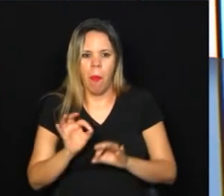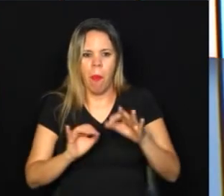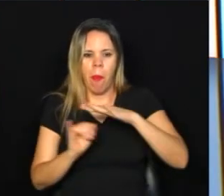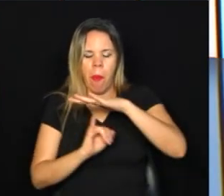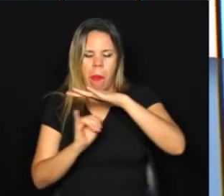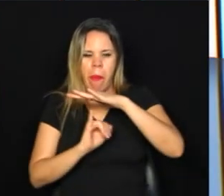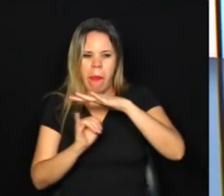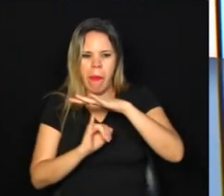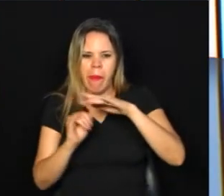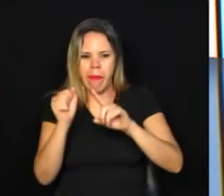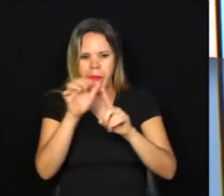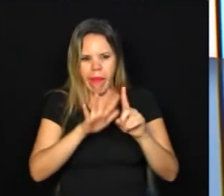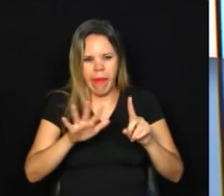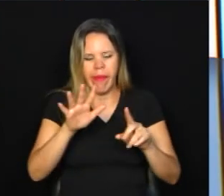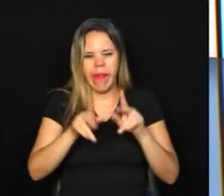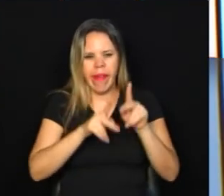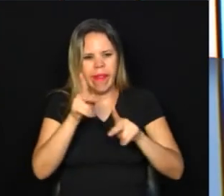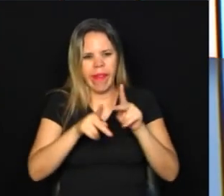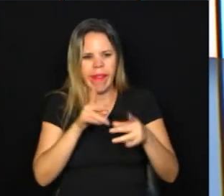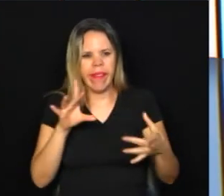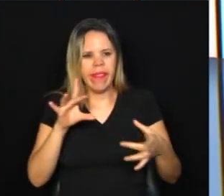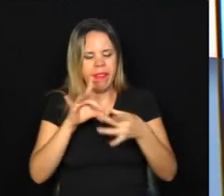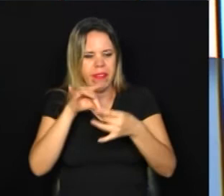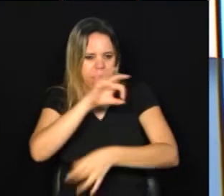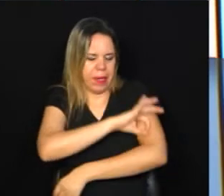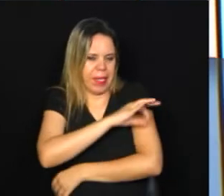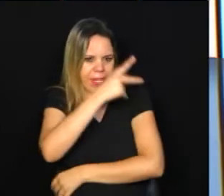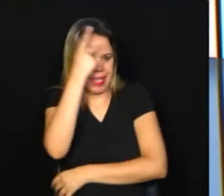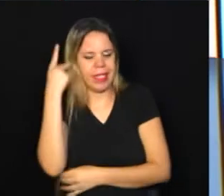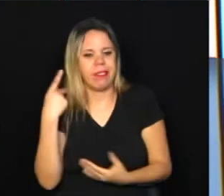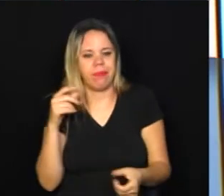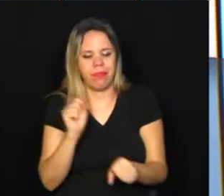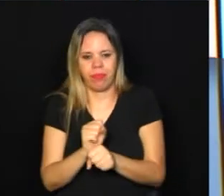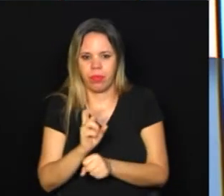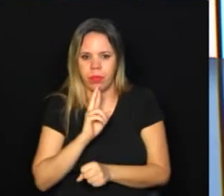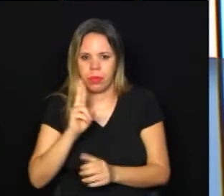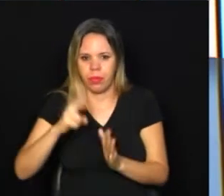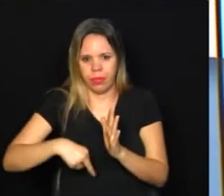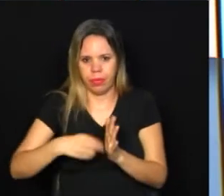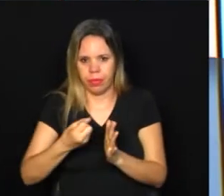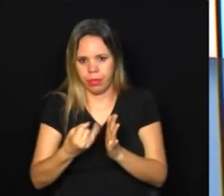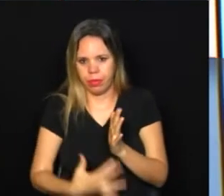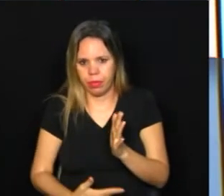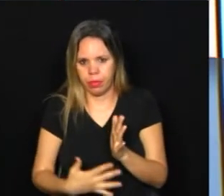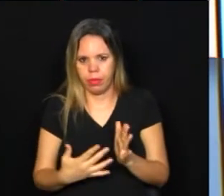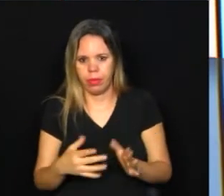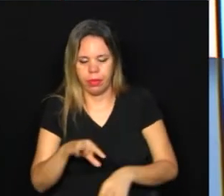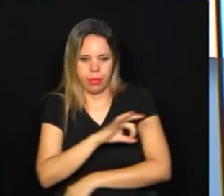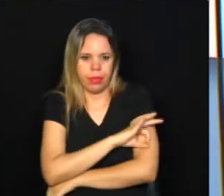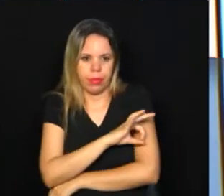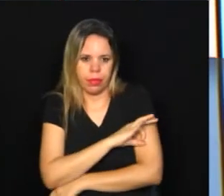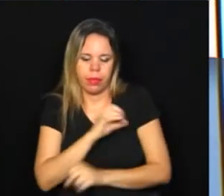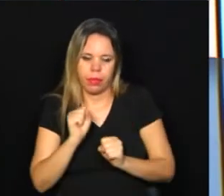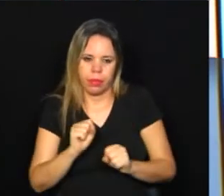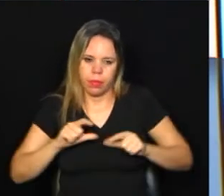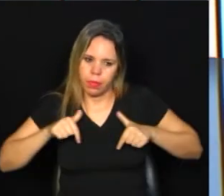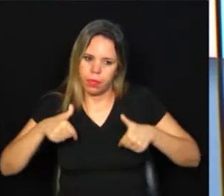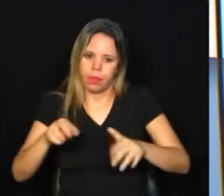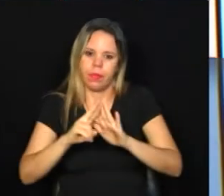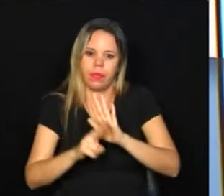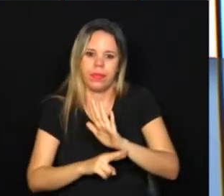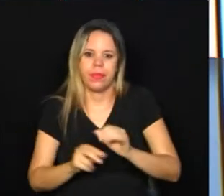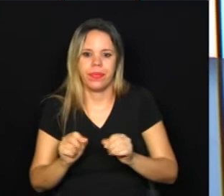organização da sociedade civil conveniada da Prefeitura. Então, a gente aguarda esse relatório para que, então, a Prefeitura possa tomar aí